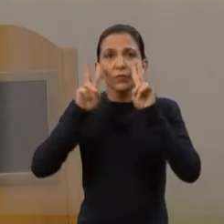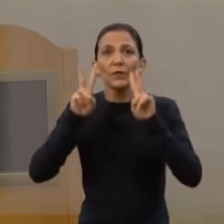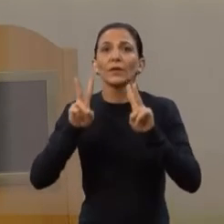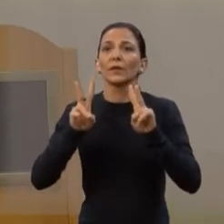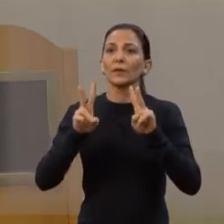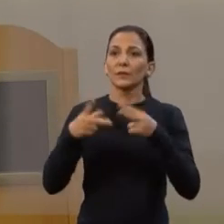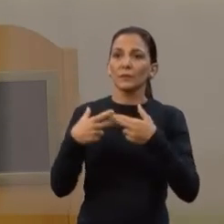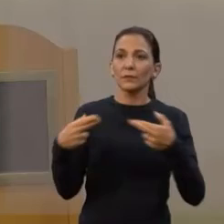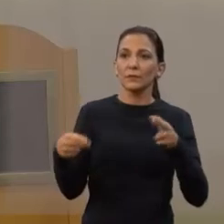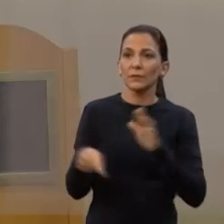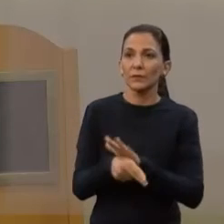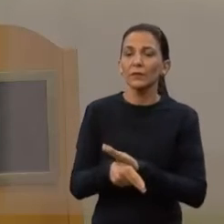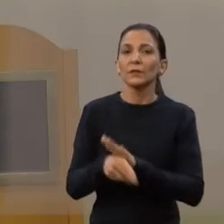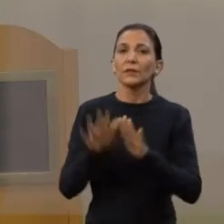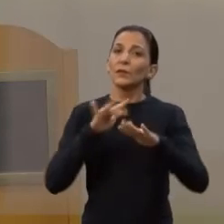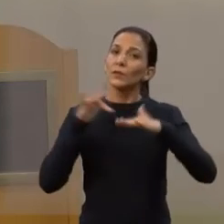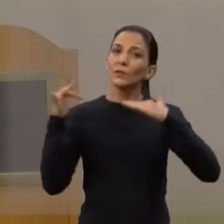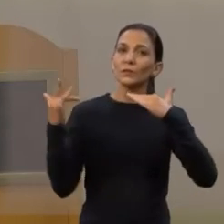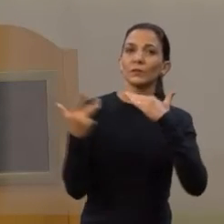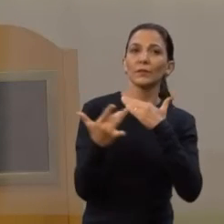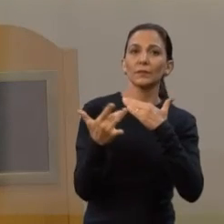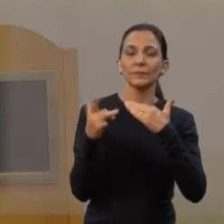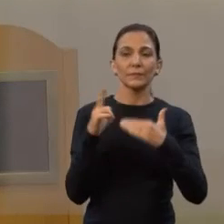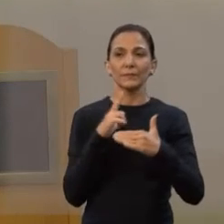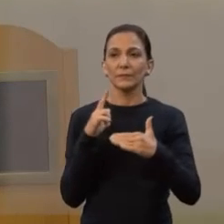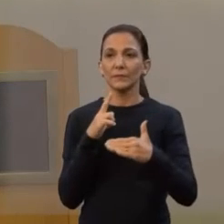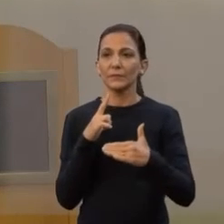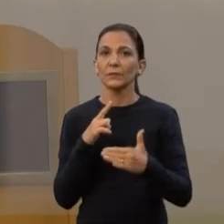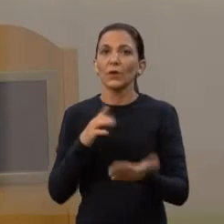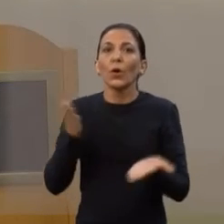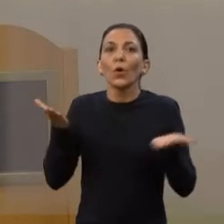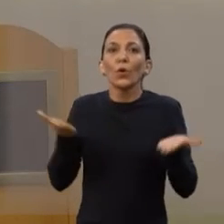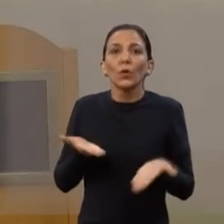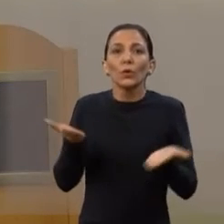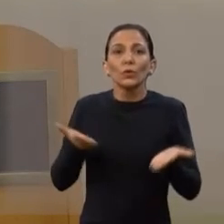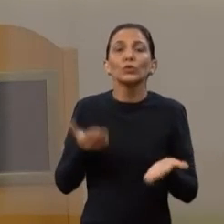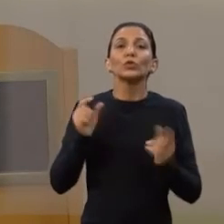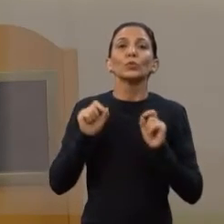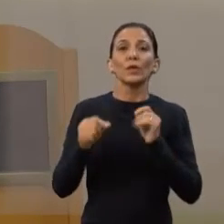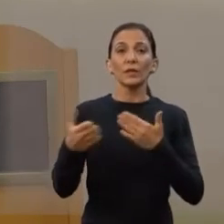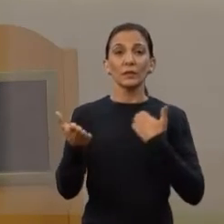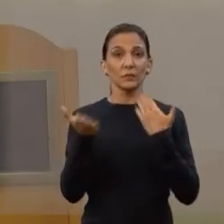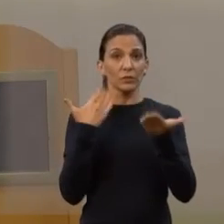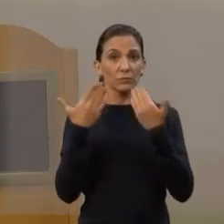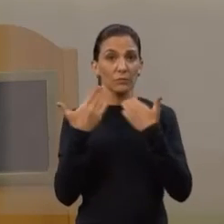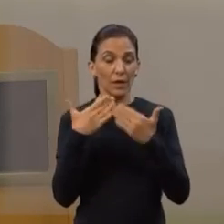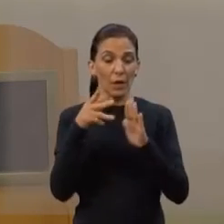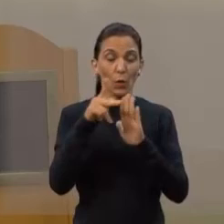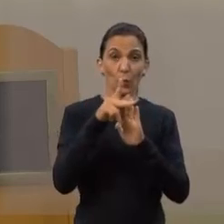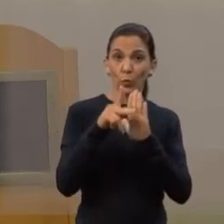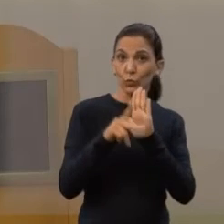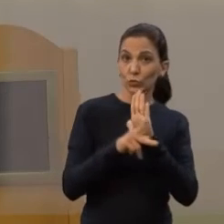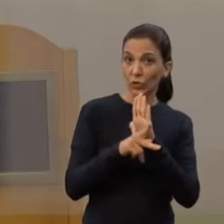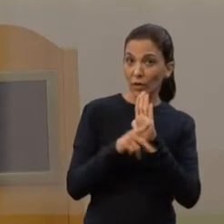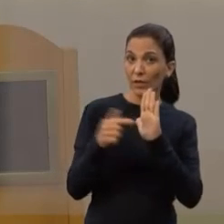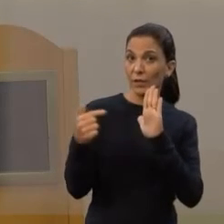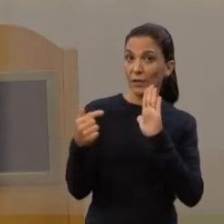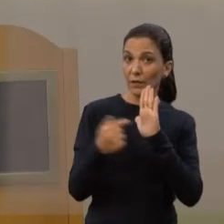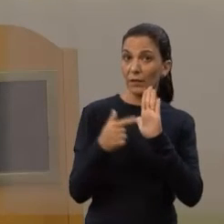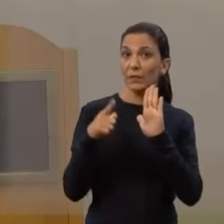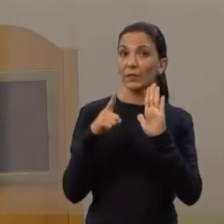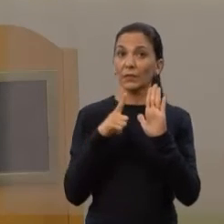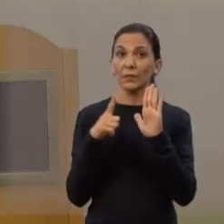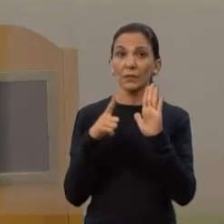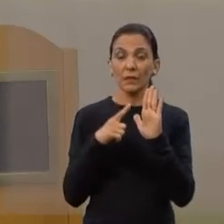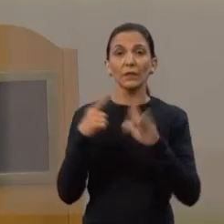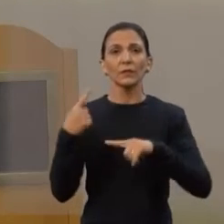imagens registros pelas redes sociais Mas é isso que eu quero trazer para o dia de hoje de alugar um pouco mais com vocês nos projetos que nós teremos aqui